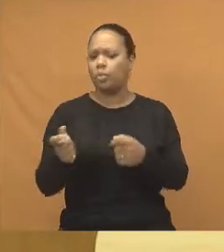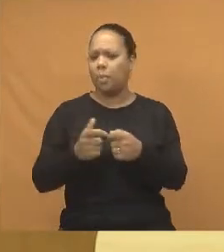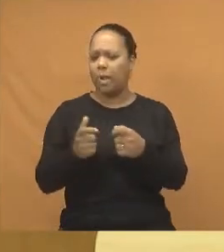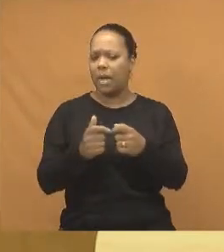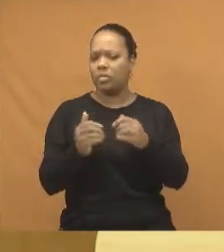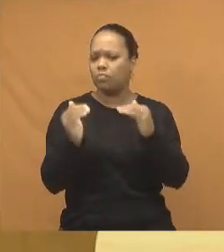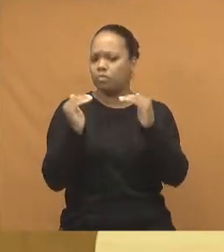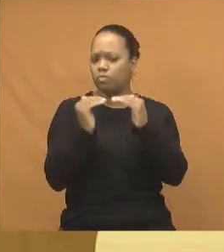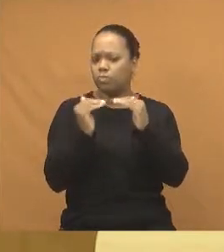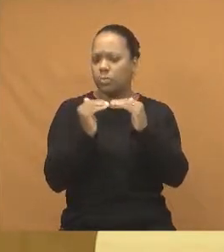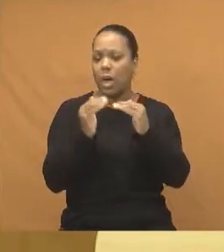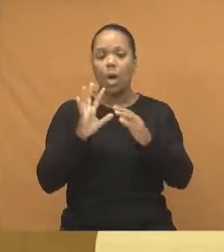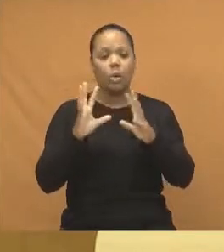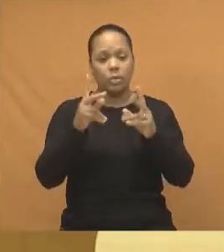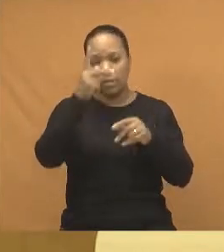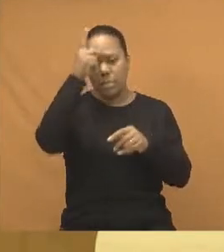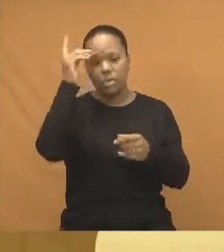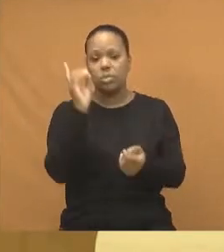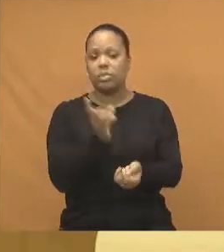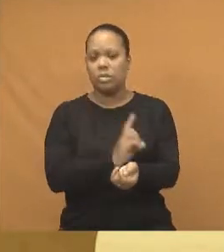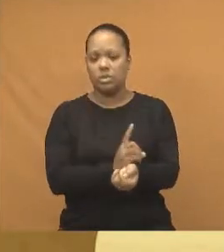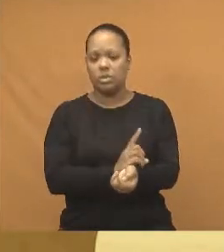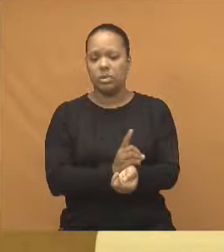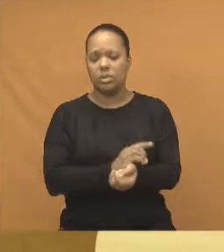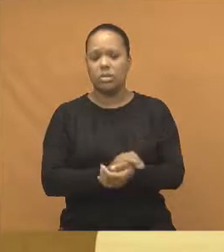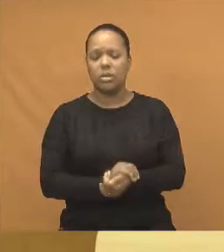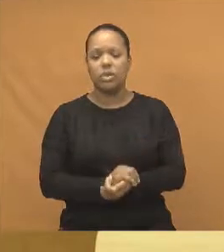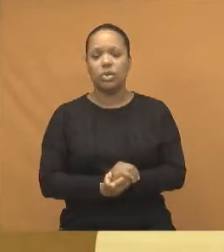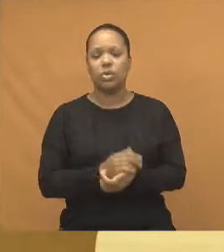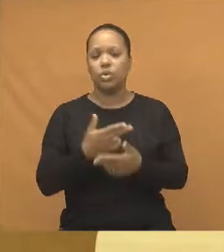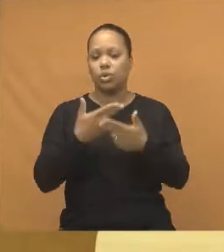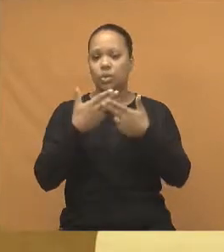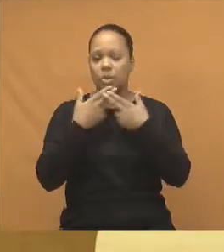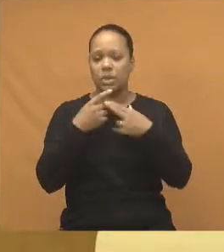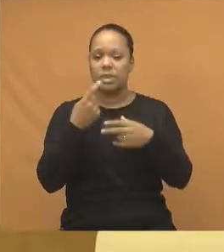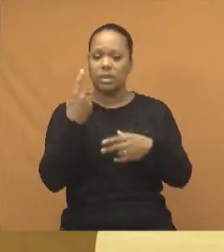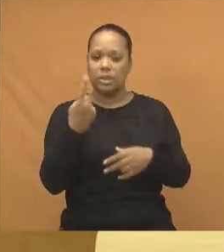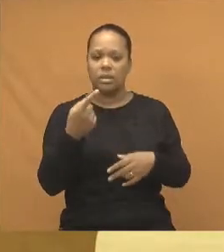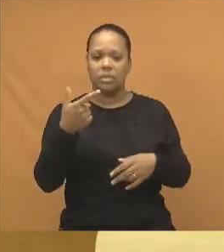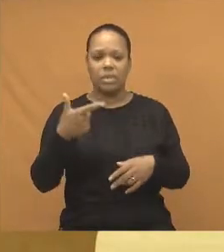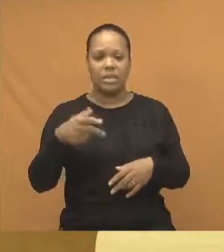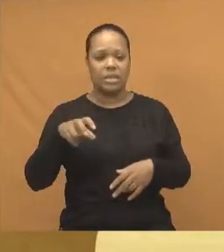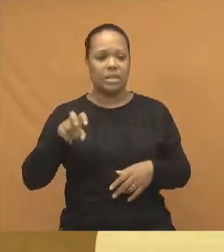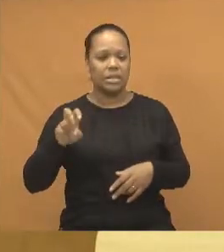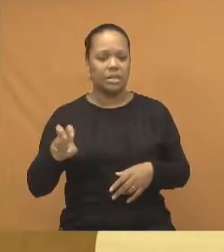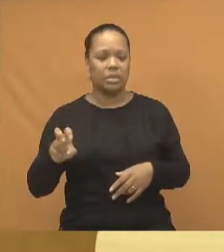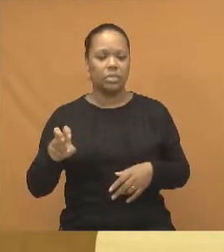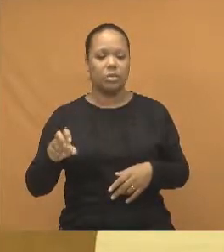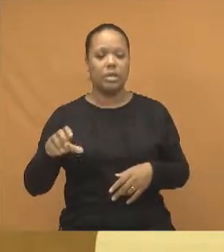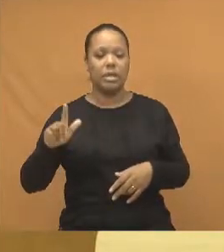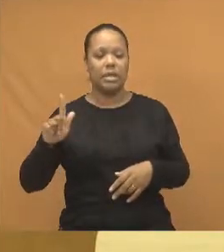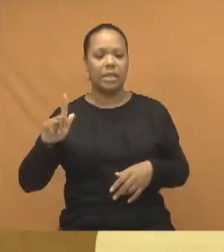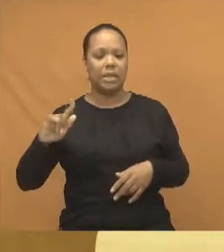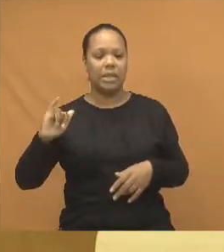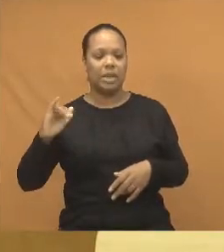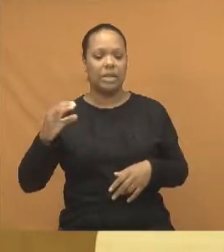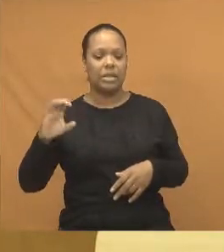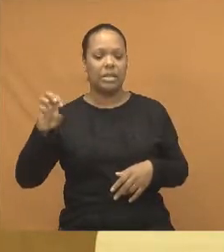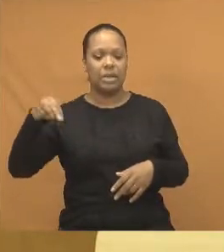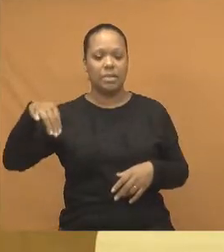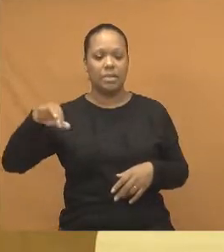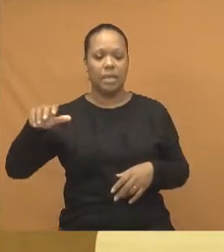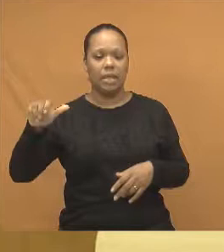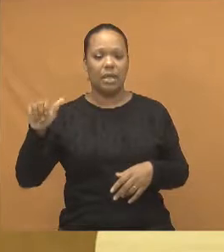atendem, que todo diabético com glicemia de jejum acima de 125 em jejum,